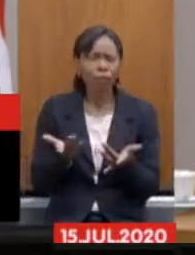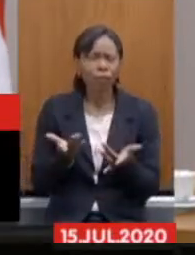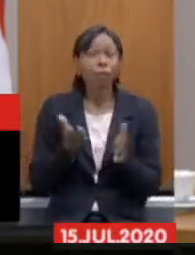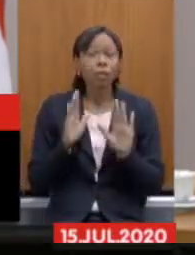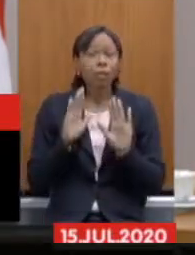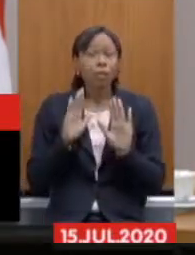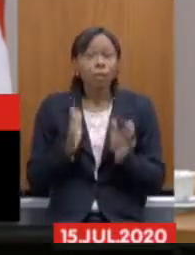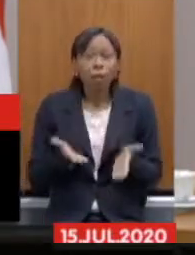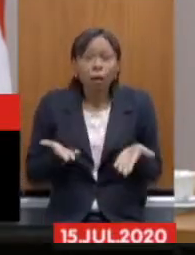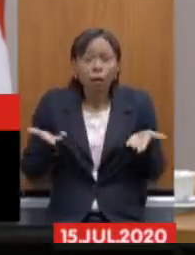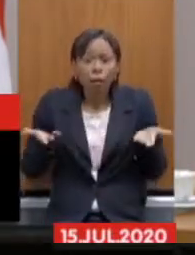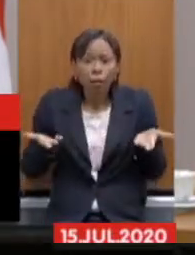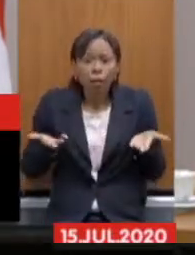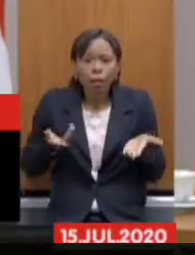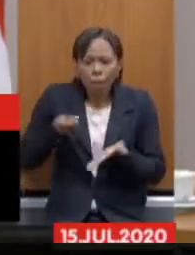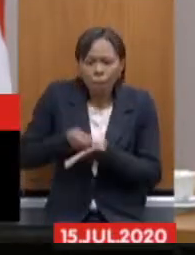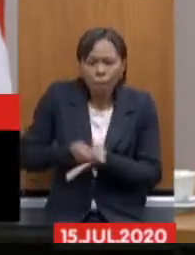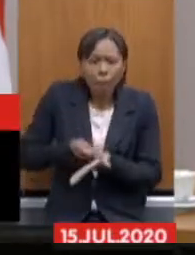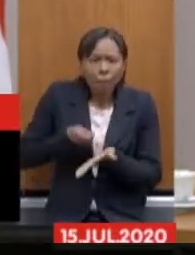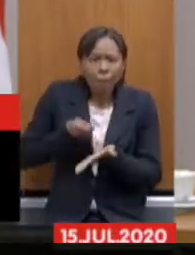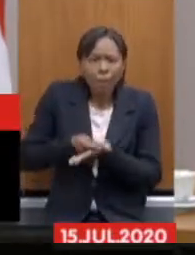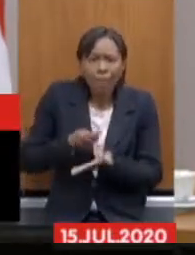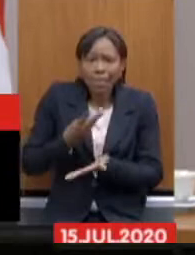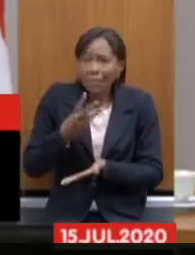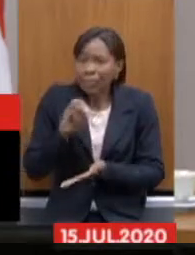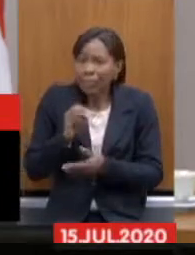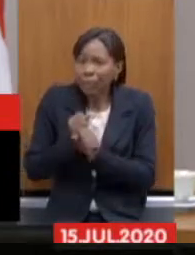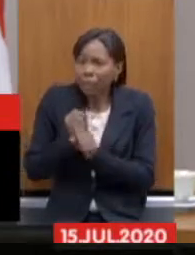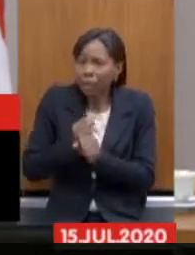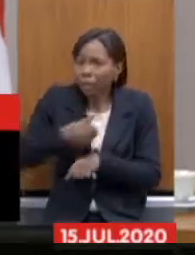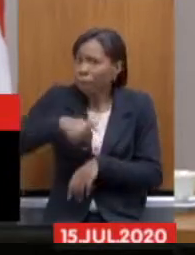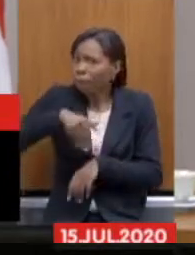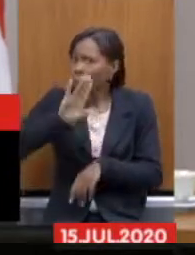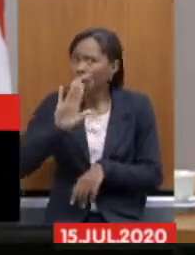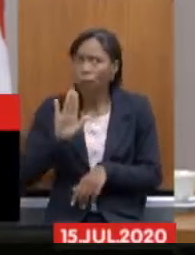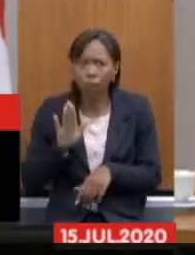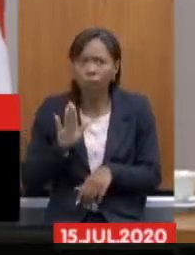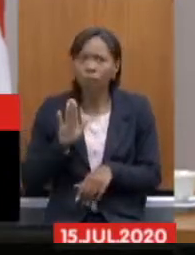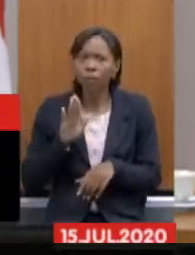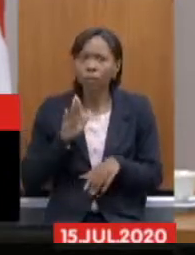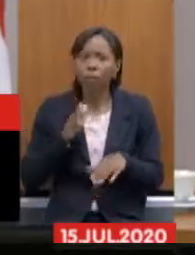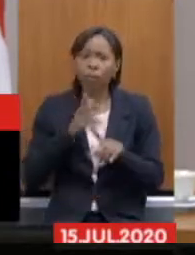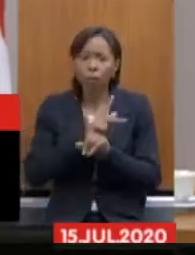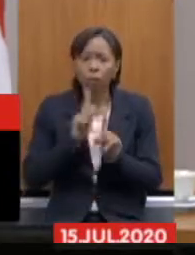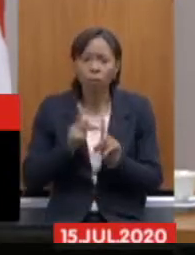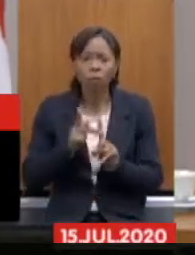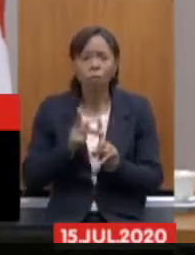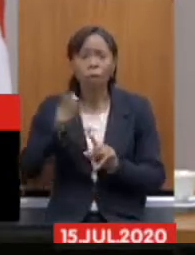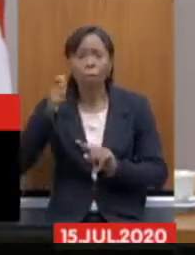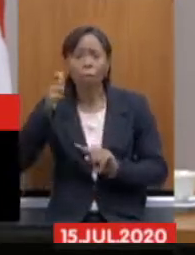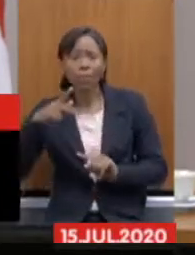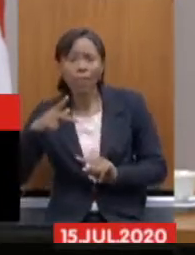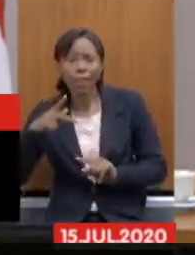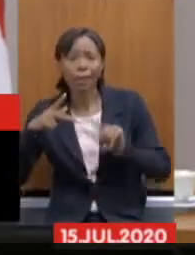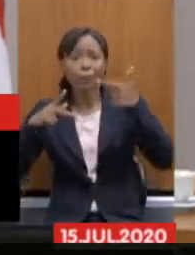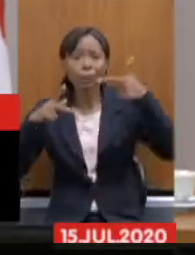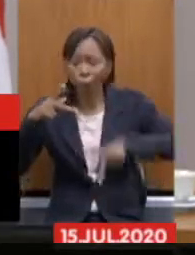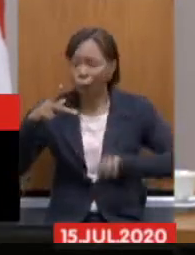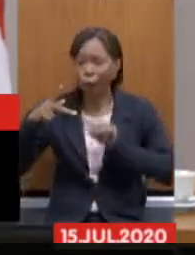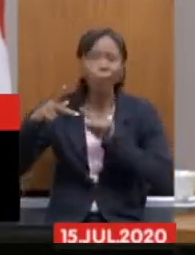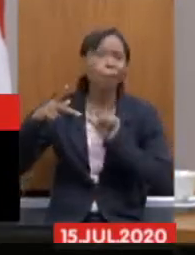por mais de 30 anos para previdência aposentar e depois voltar a sofrer descontos